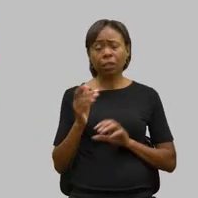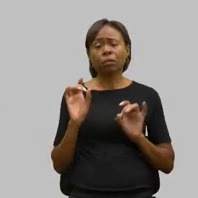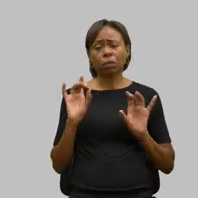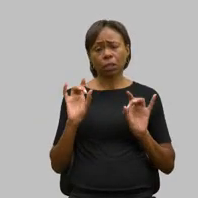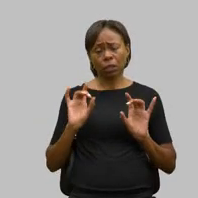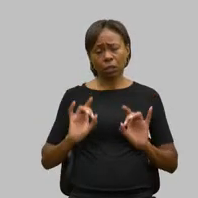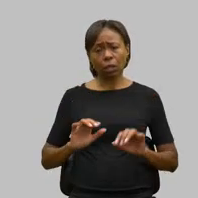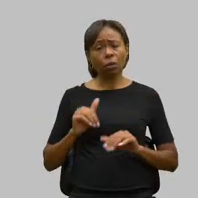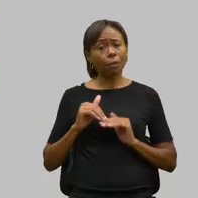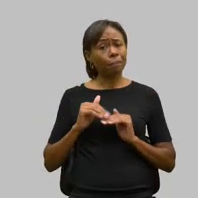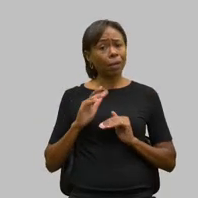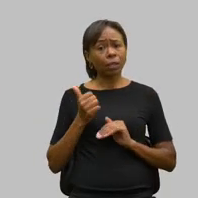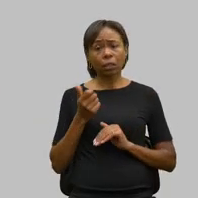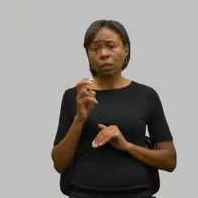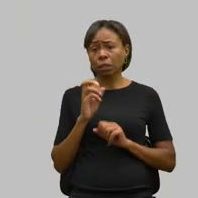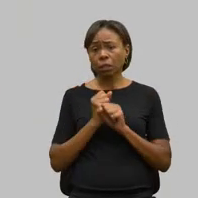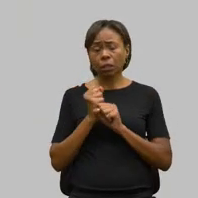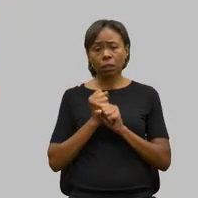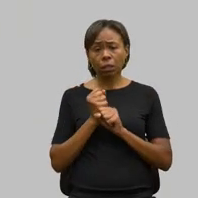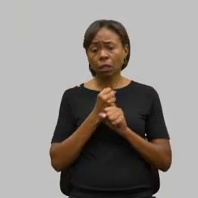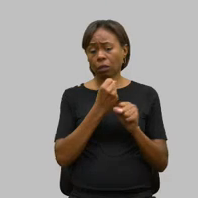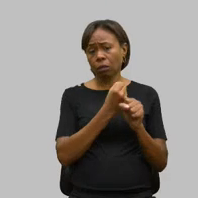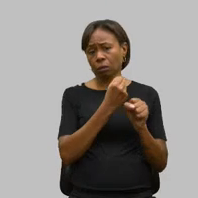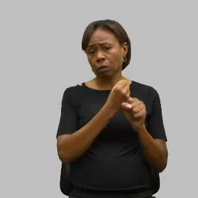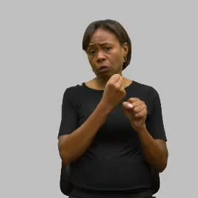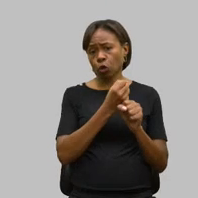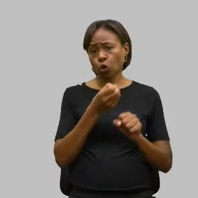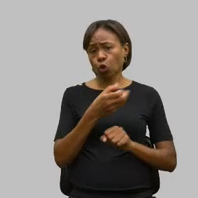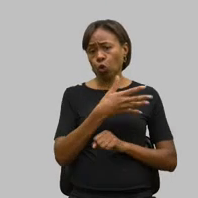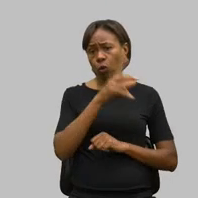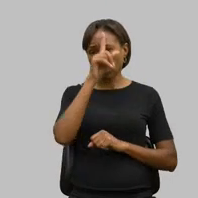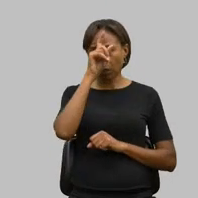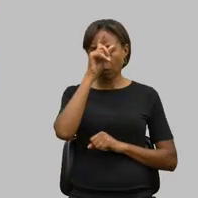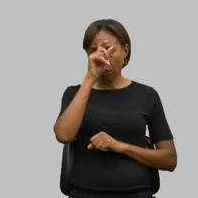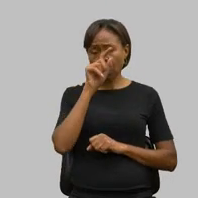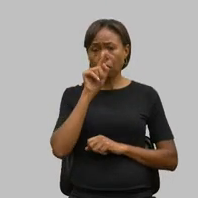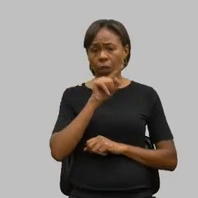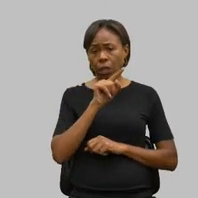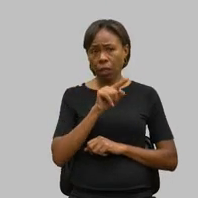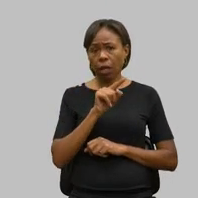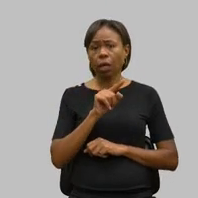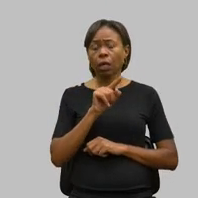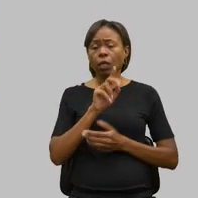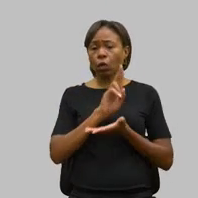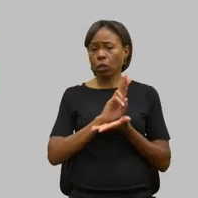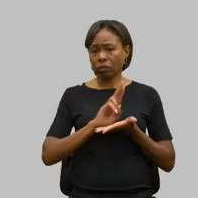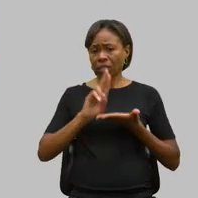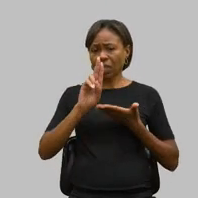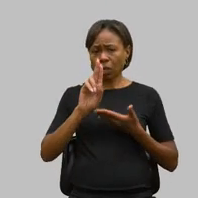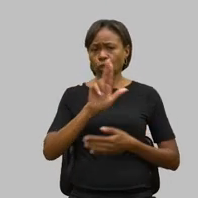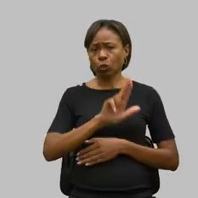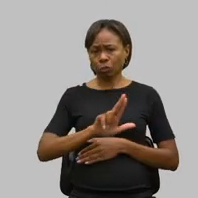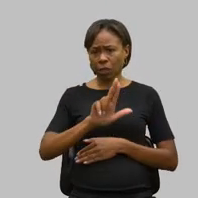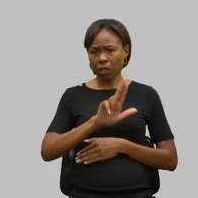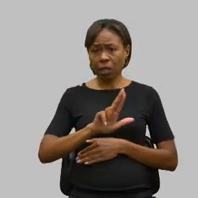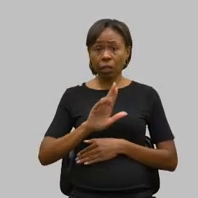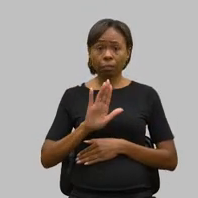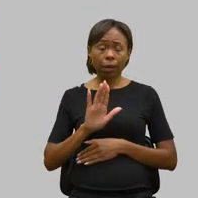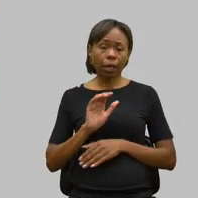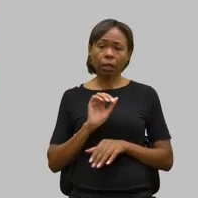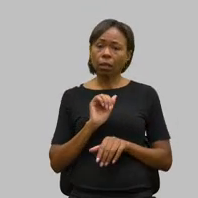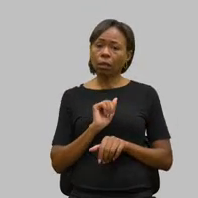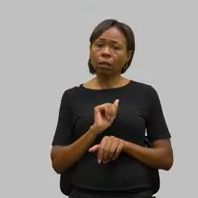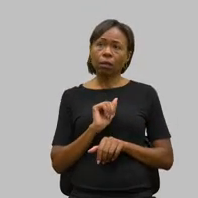anos que nós estamos construindo o hospital, o novo hospital regional da Universidade Federal de Uberlândia, e ele não termina há 15 anos. Agora,